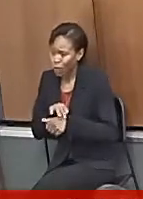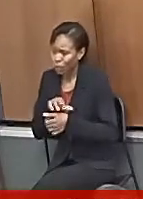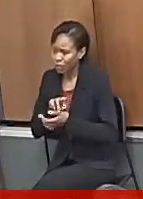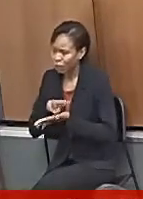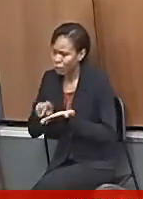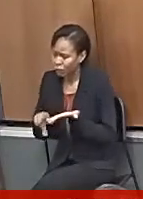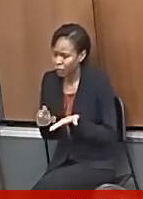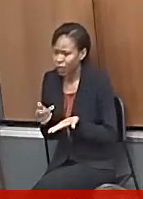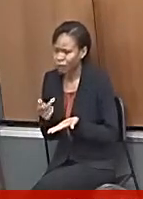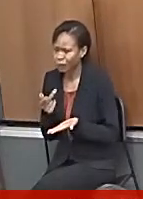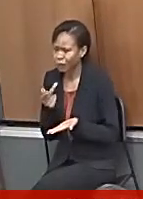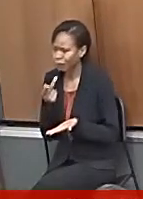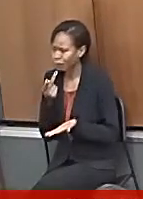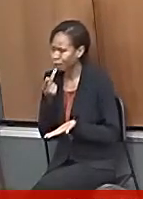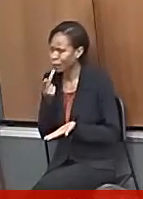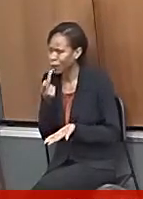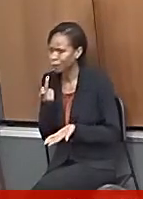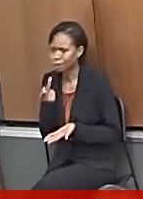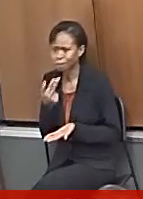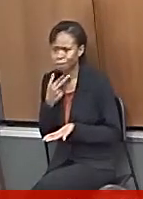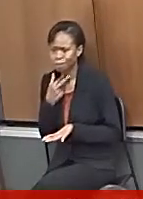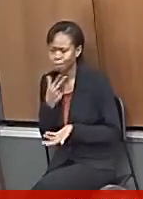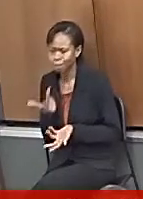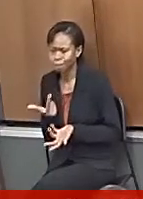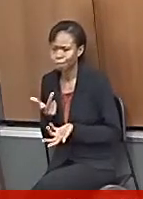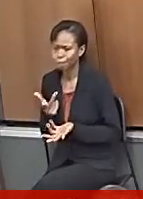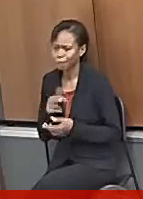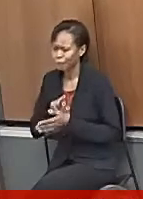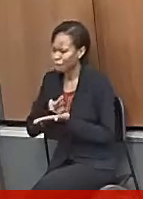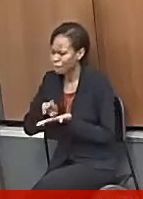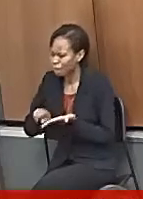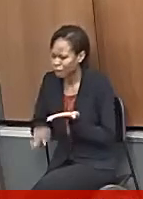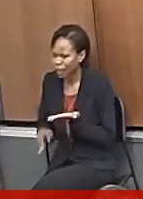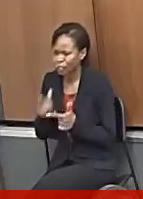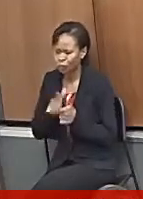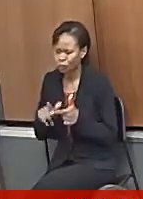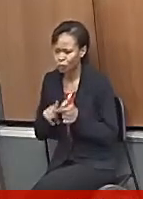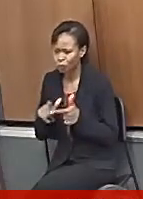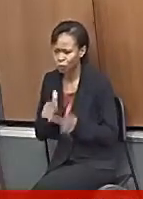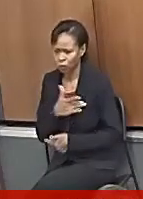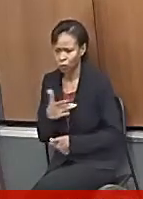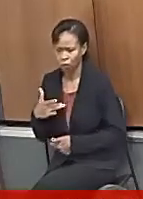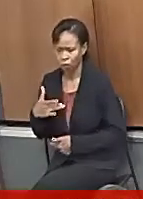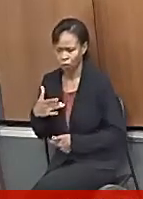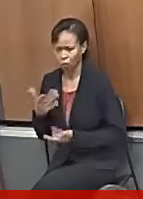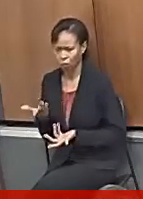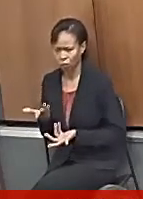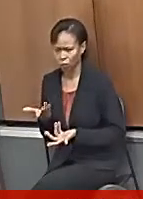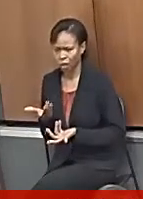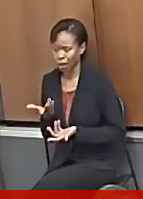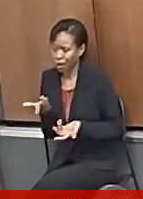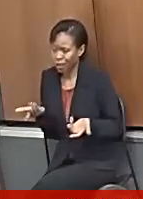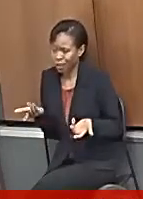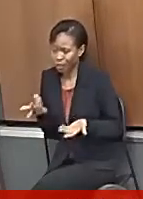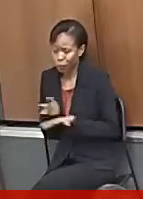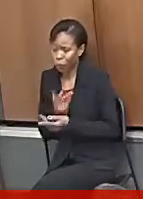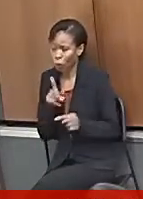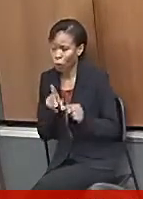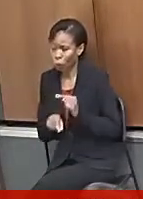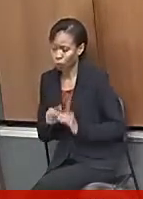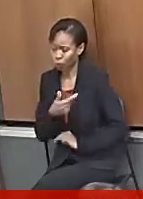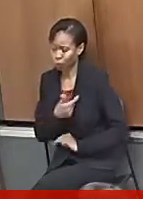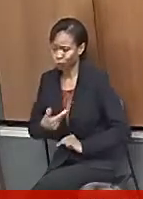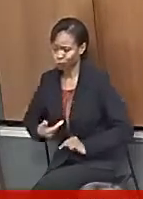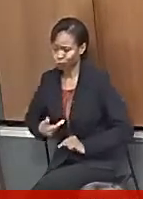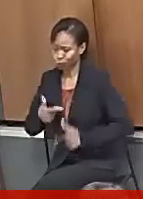distúrbios mais variados eles se perder esse lastro com o estado ninguém e aquela só eu me